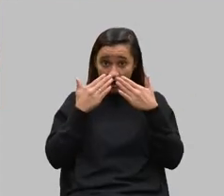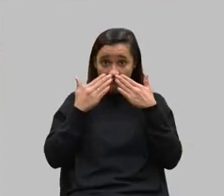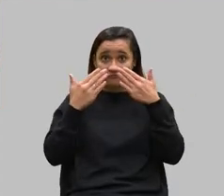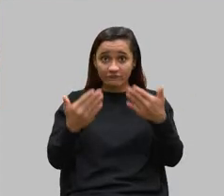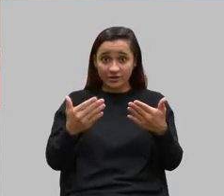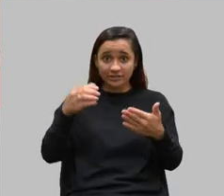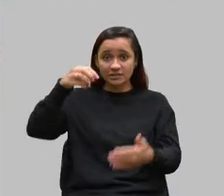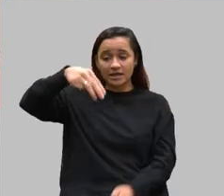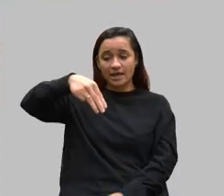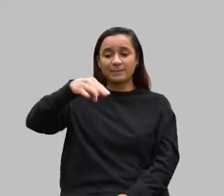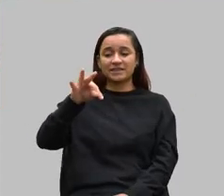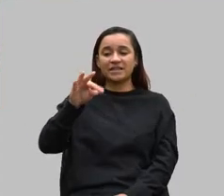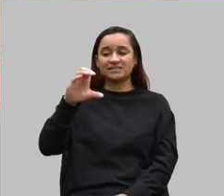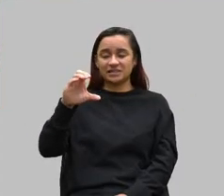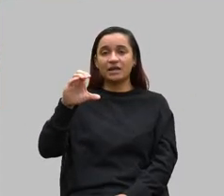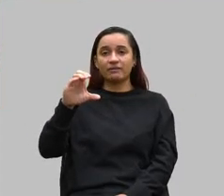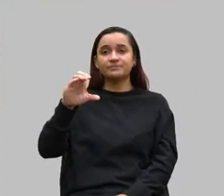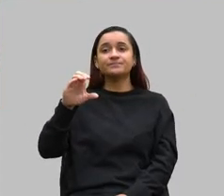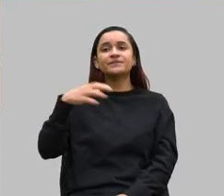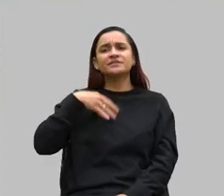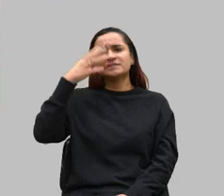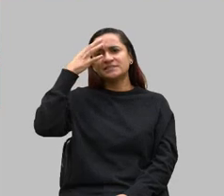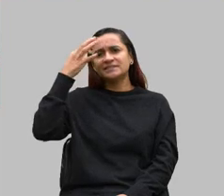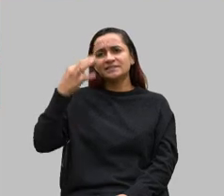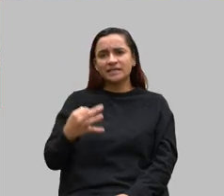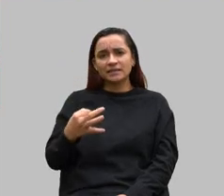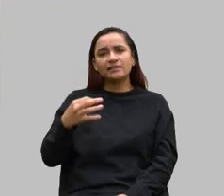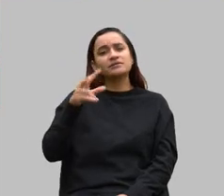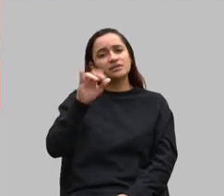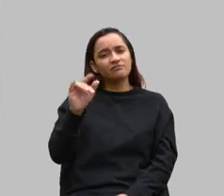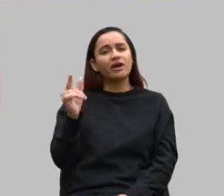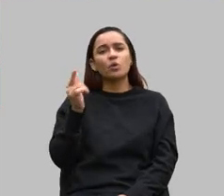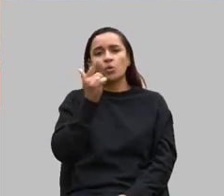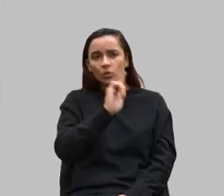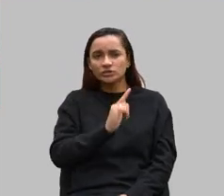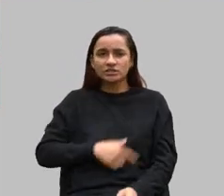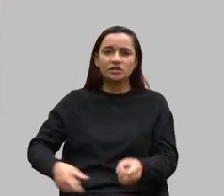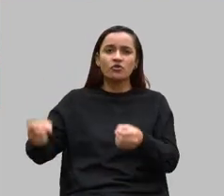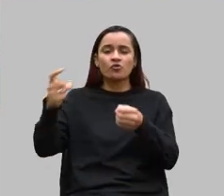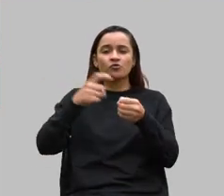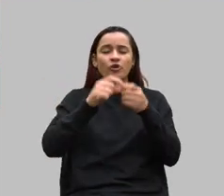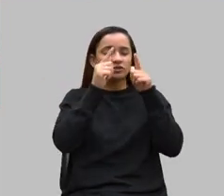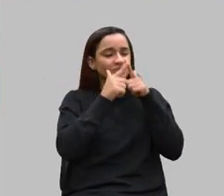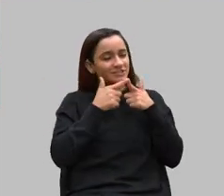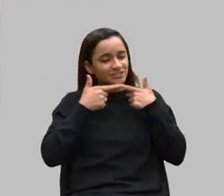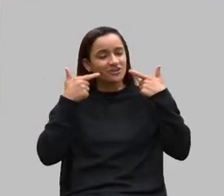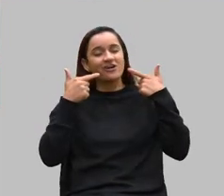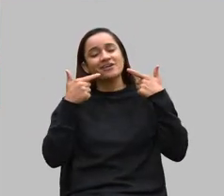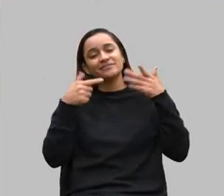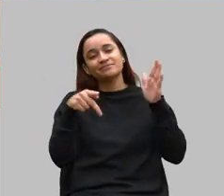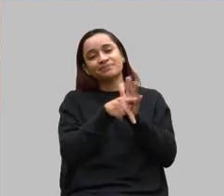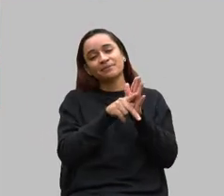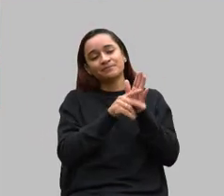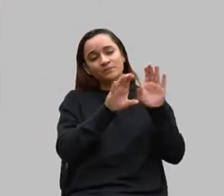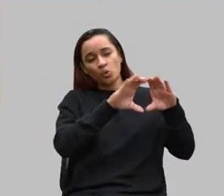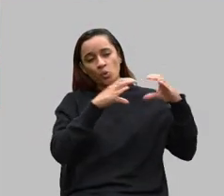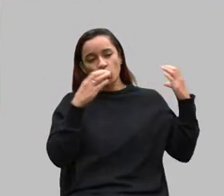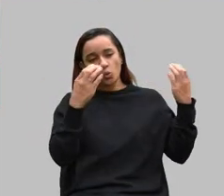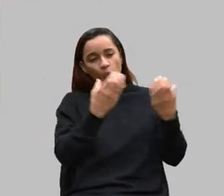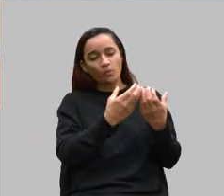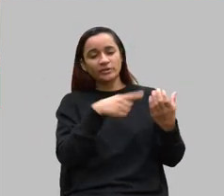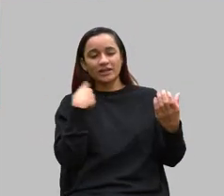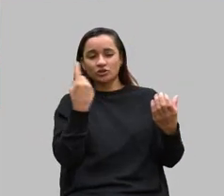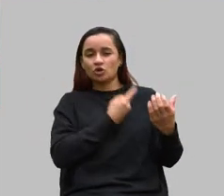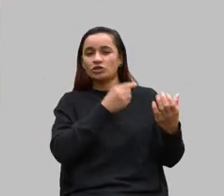MTC eu tenho certeza que vai trazer de volta o sorriso daquela da da nossa Comunidade da nossa